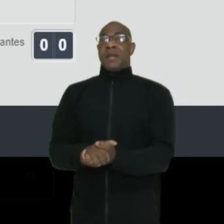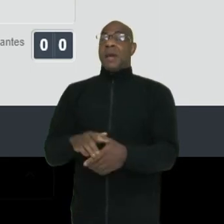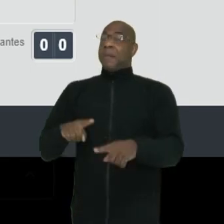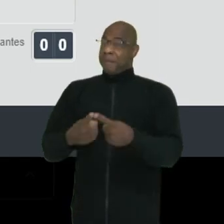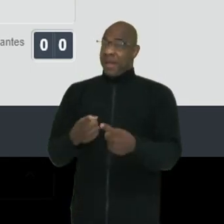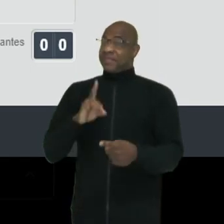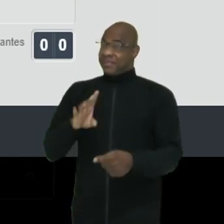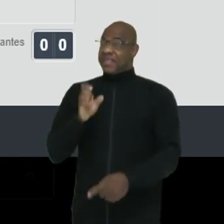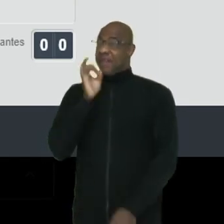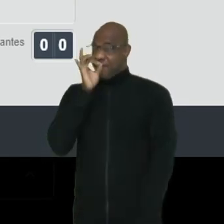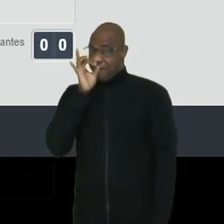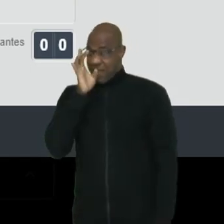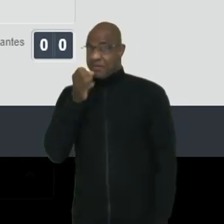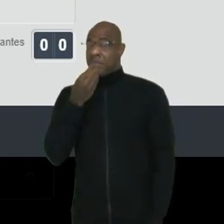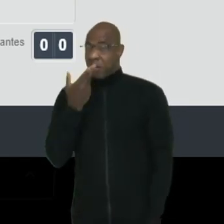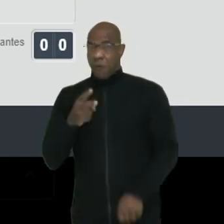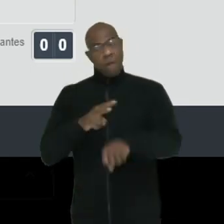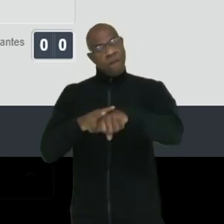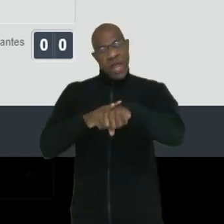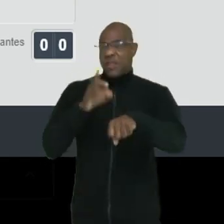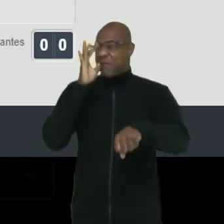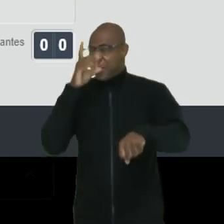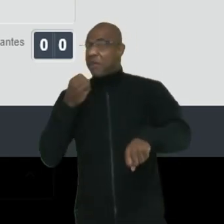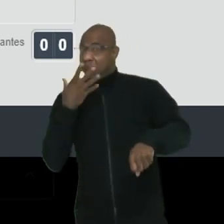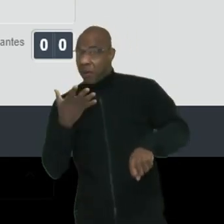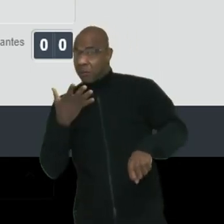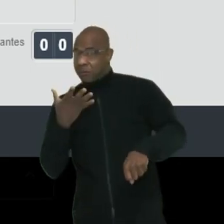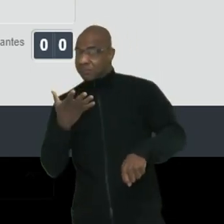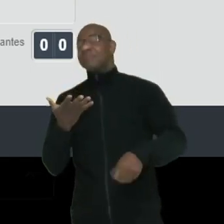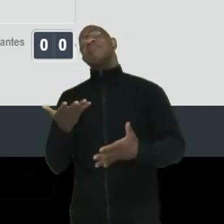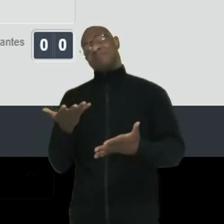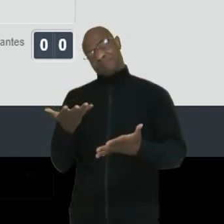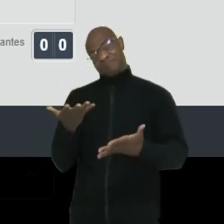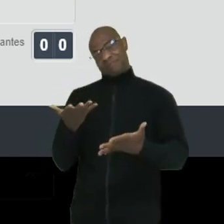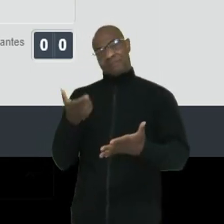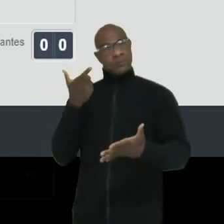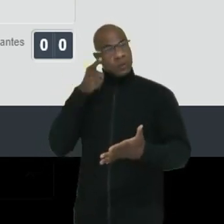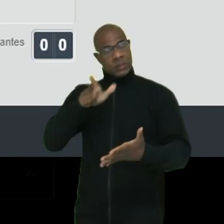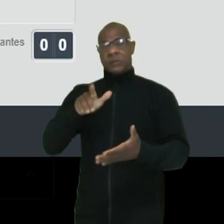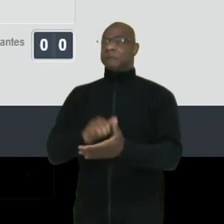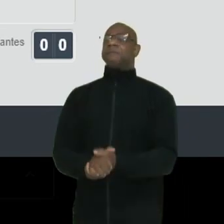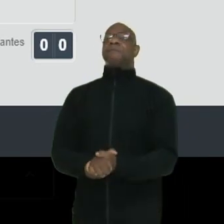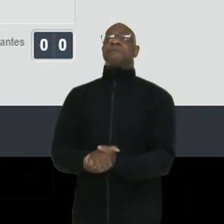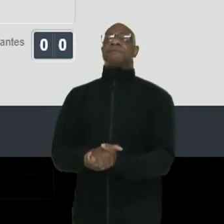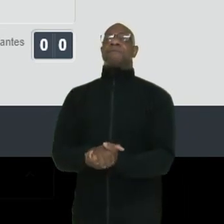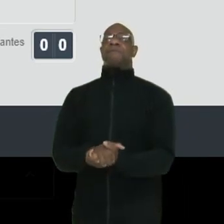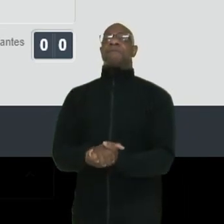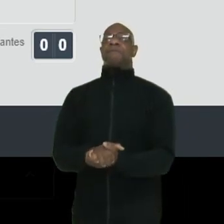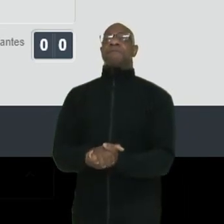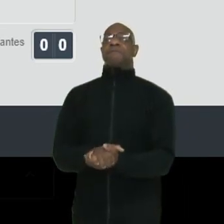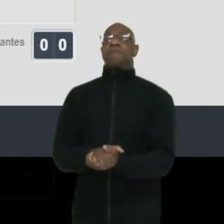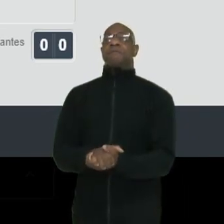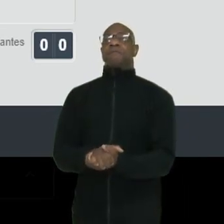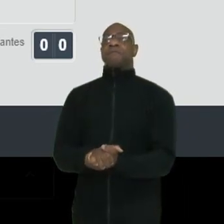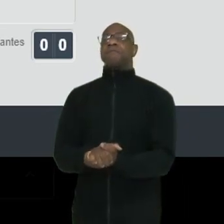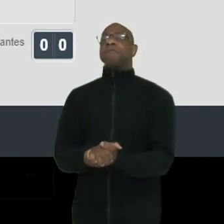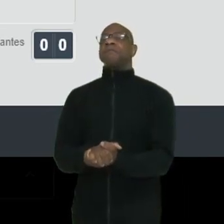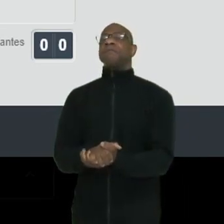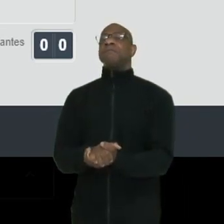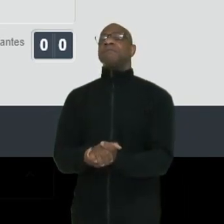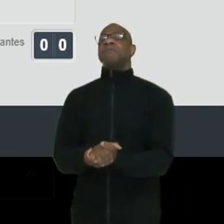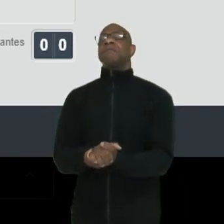você escolhe se você quer ir para a próxima atividade ou se você quer tentar novamente essa. Então, caso você tenha